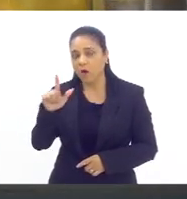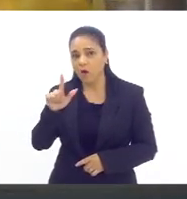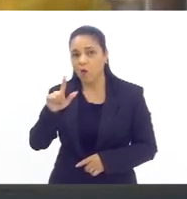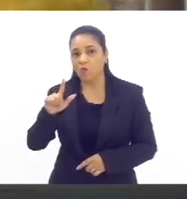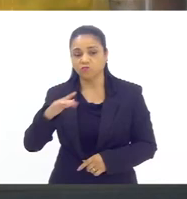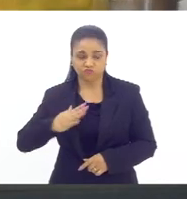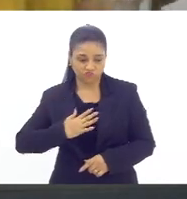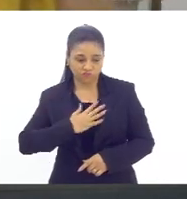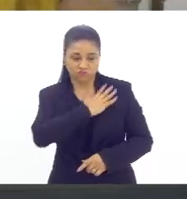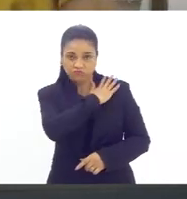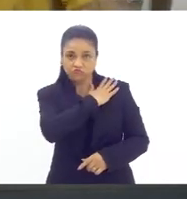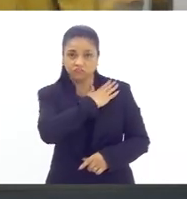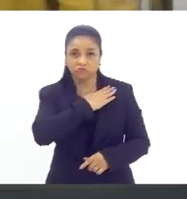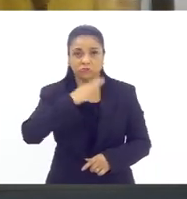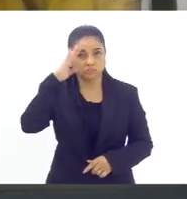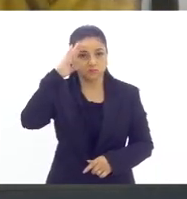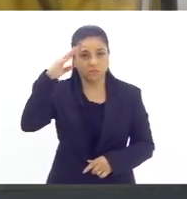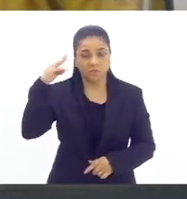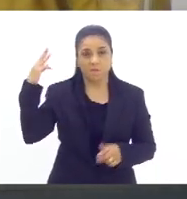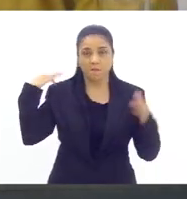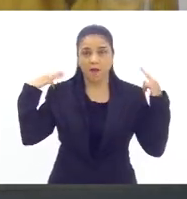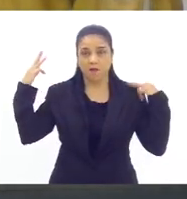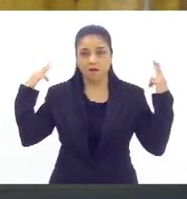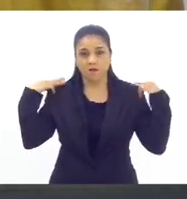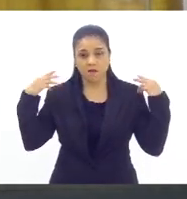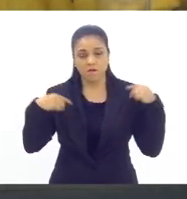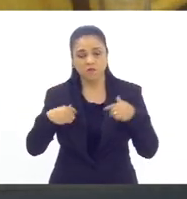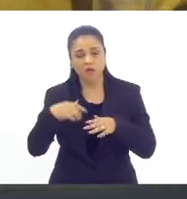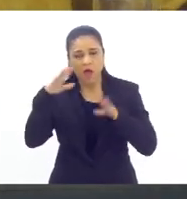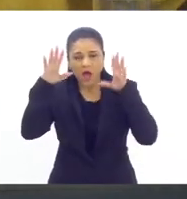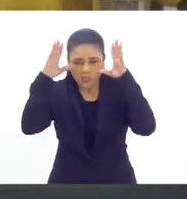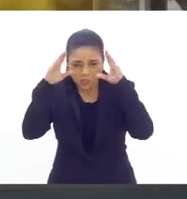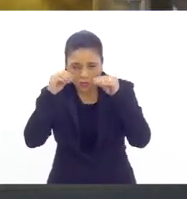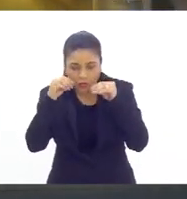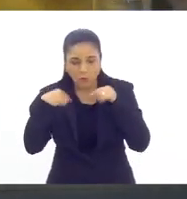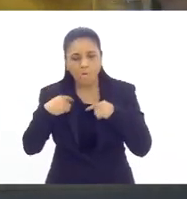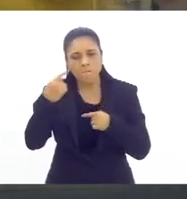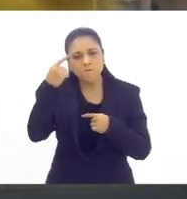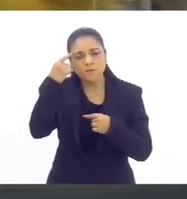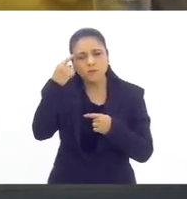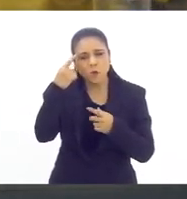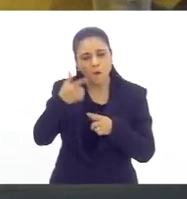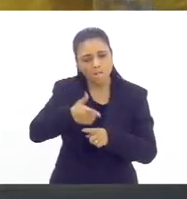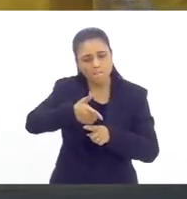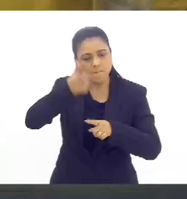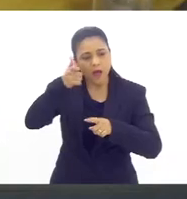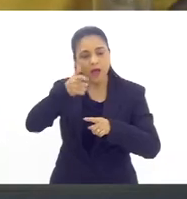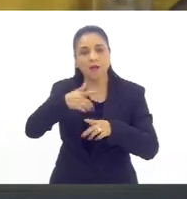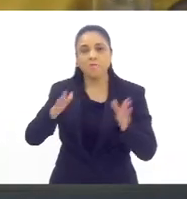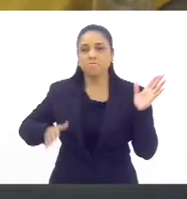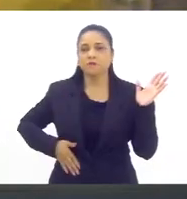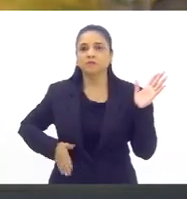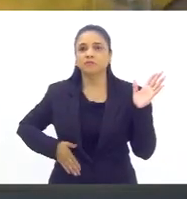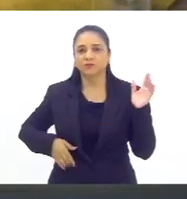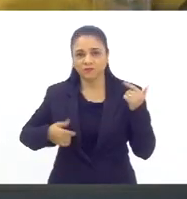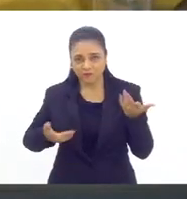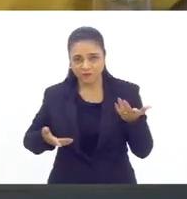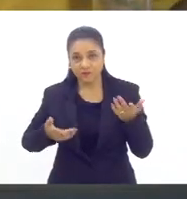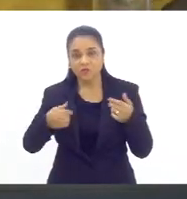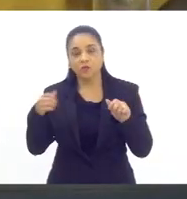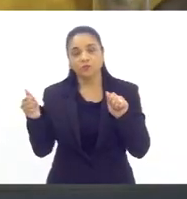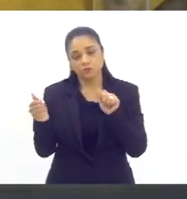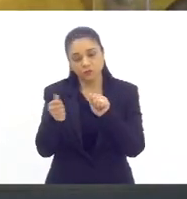Marinha que disse que de noite achou que ele era bandido morava no mesmo Condomínio matou o sujeito a gente atuou junto junto com nosso companheiro Daniel